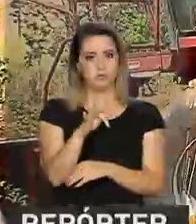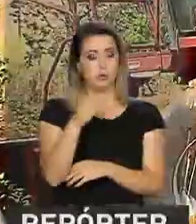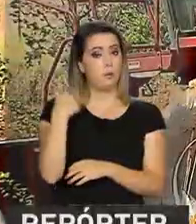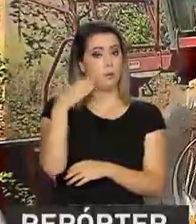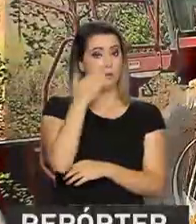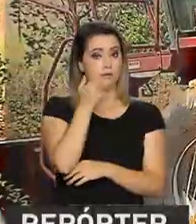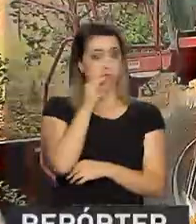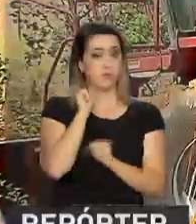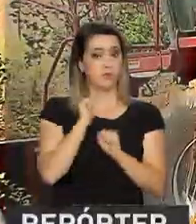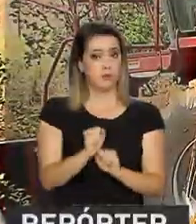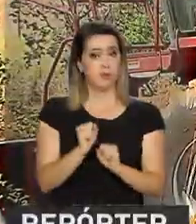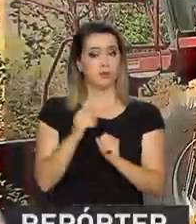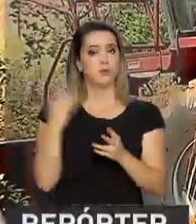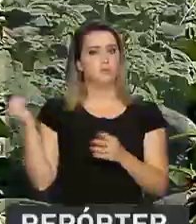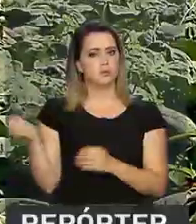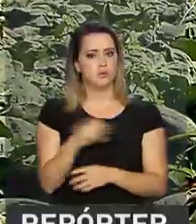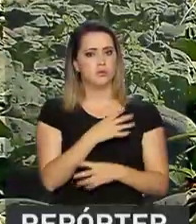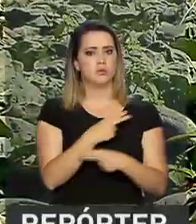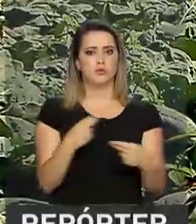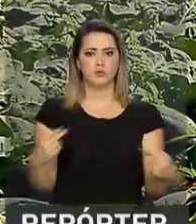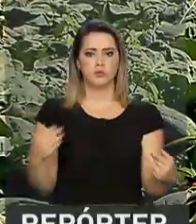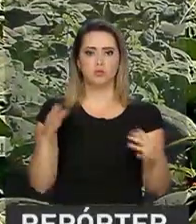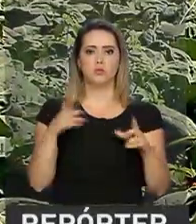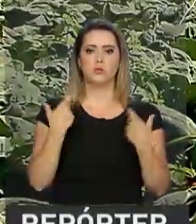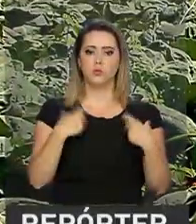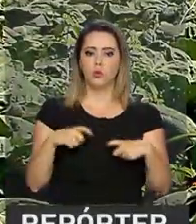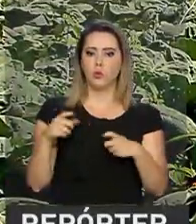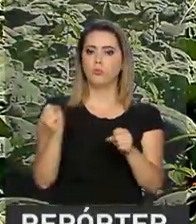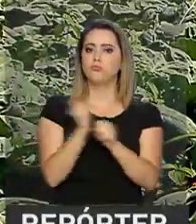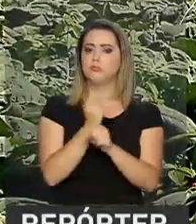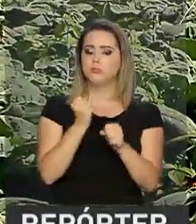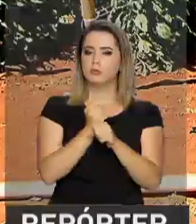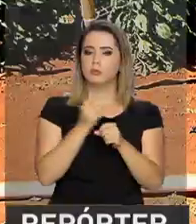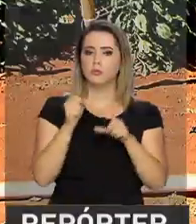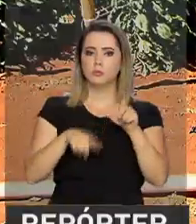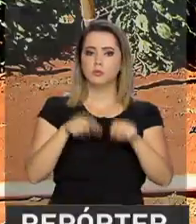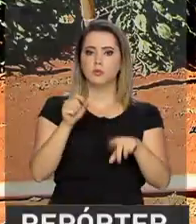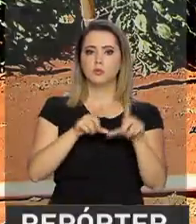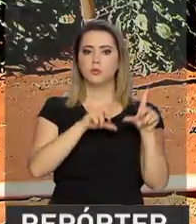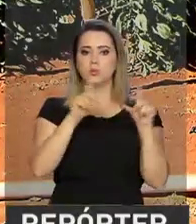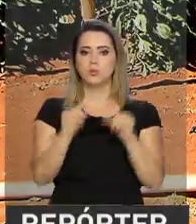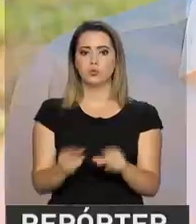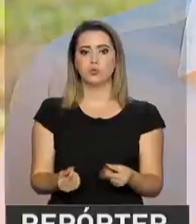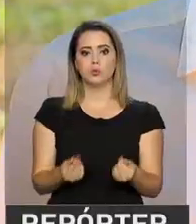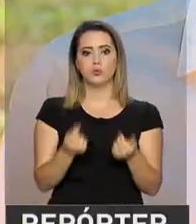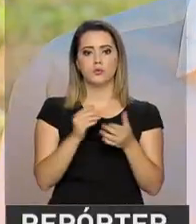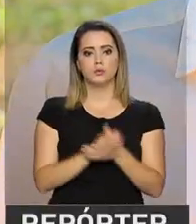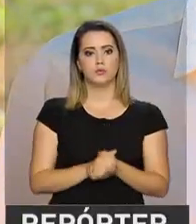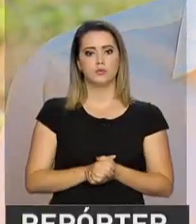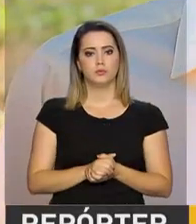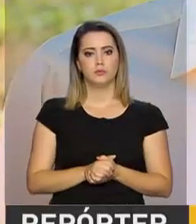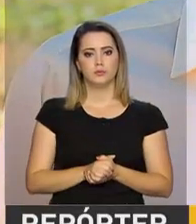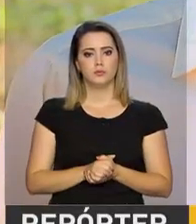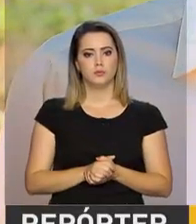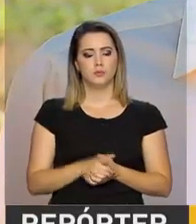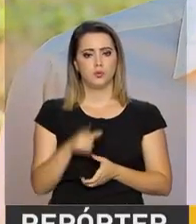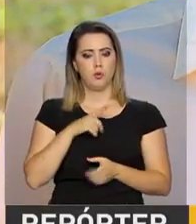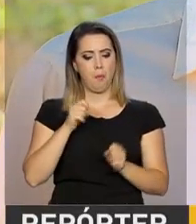possibilitou a modernização da infraestrutura de produção e diminuir custos plantadeira